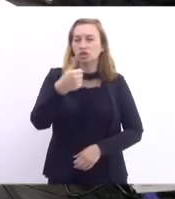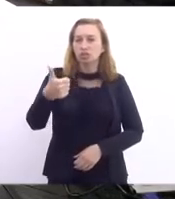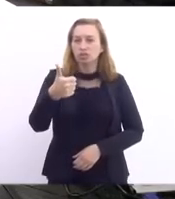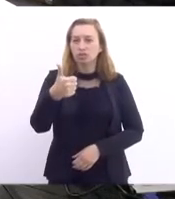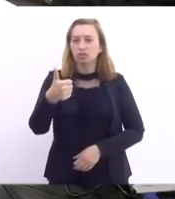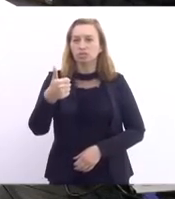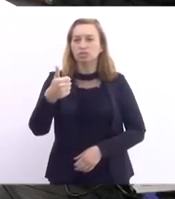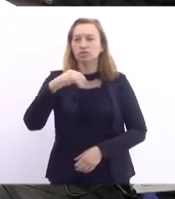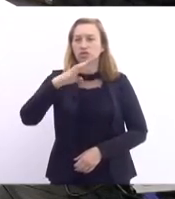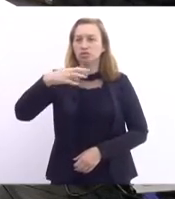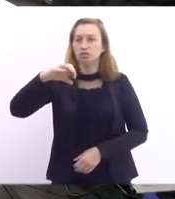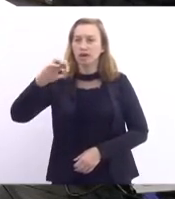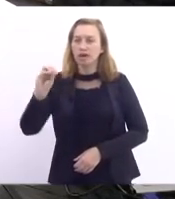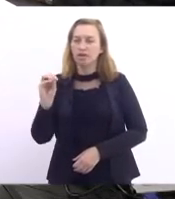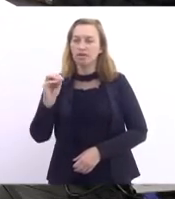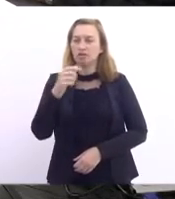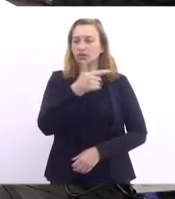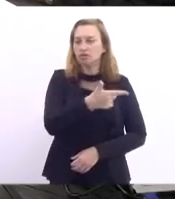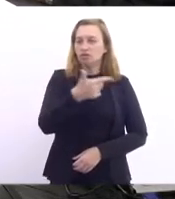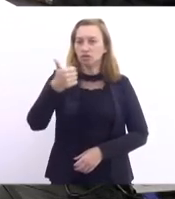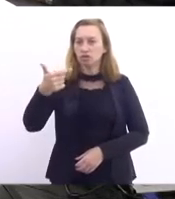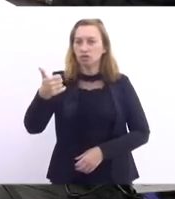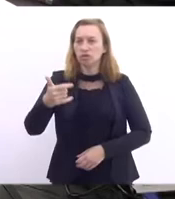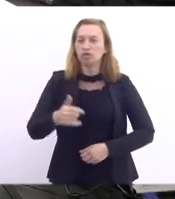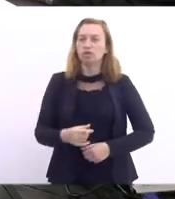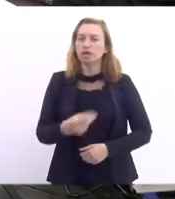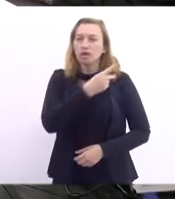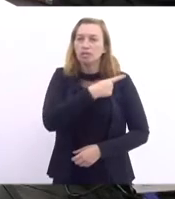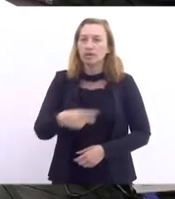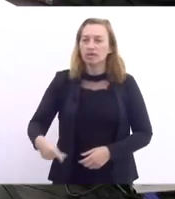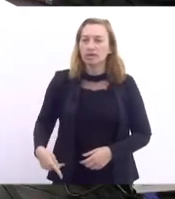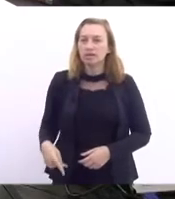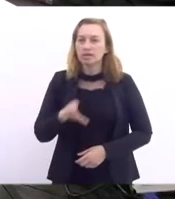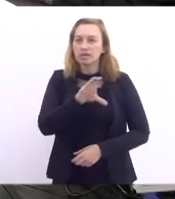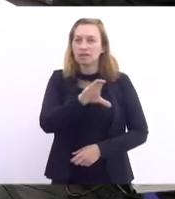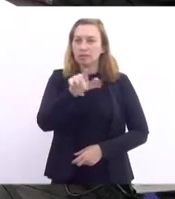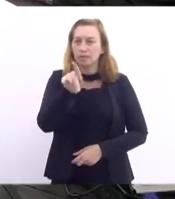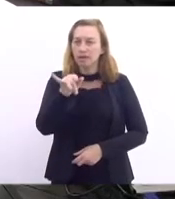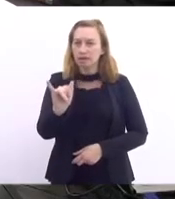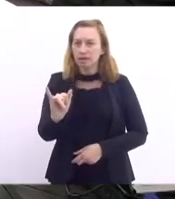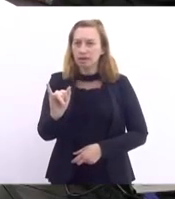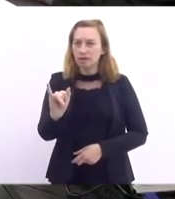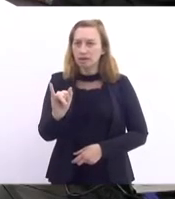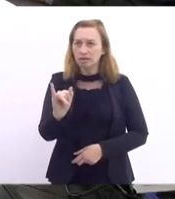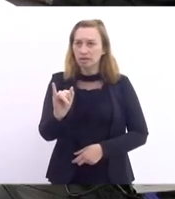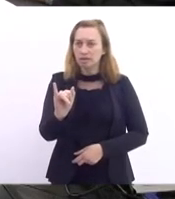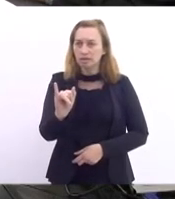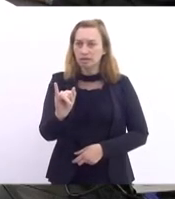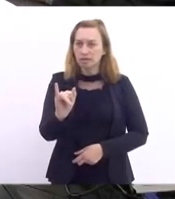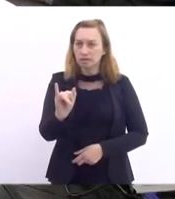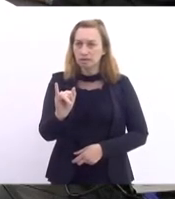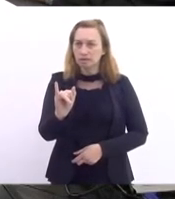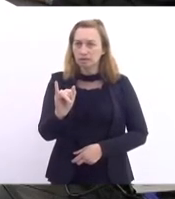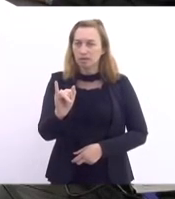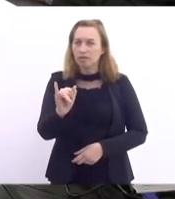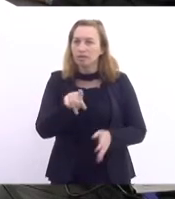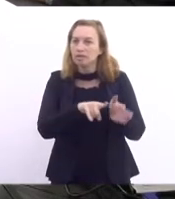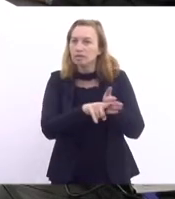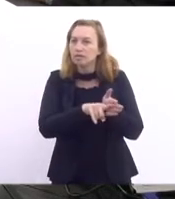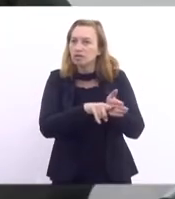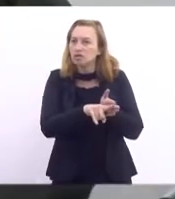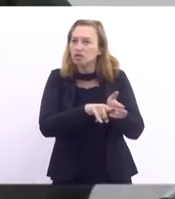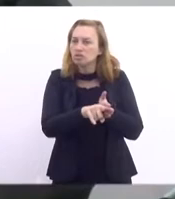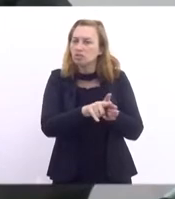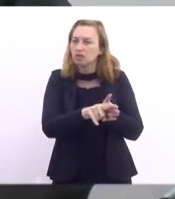Maio a gente dois na qualidade de presidente da CPI para investigar investigar o